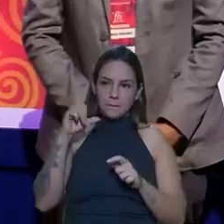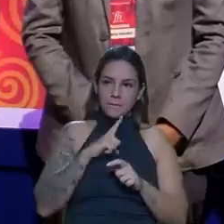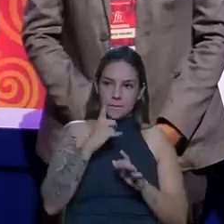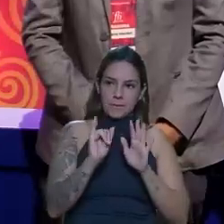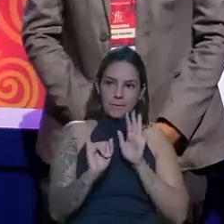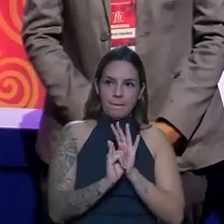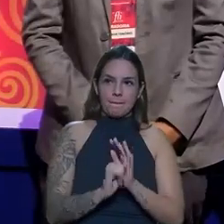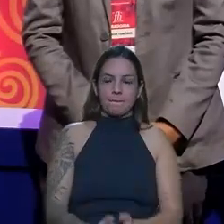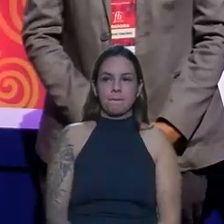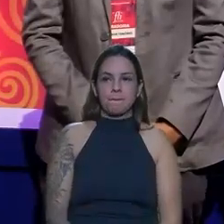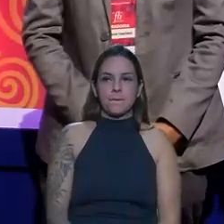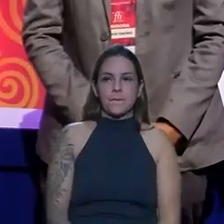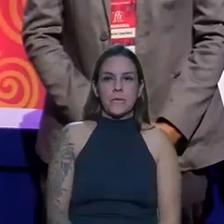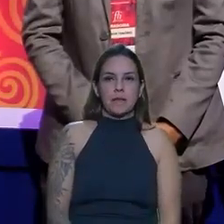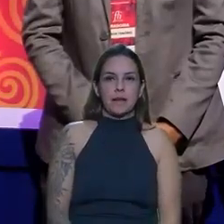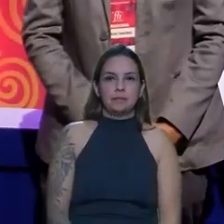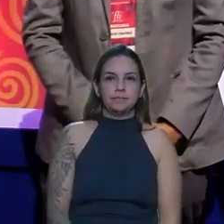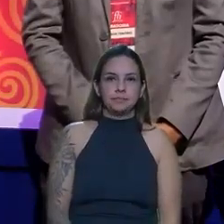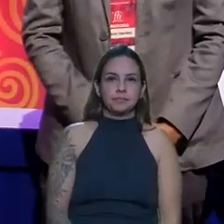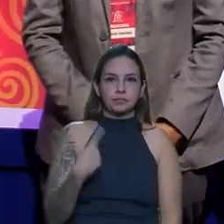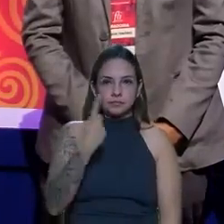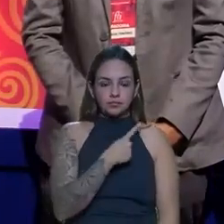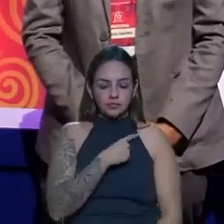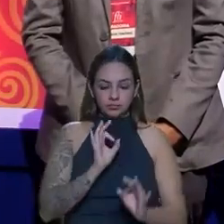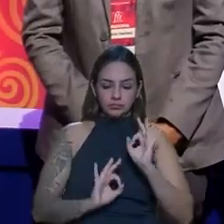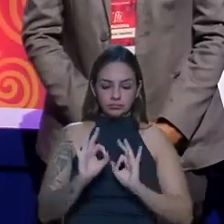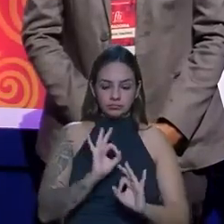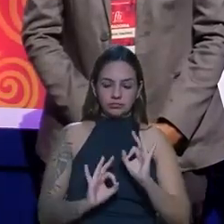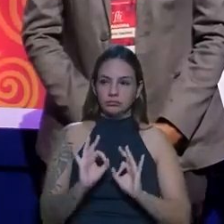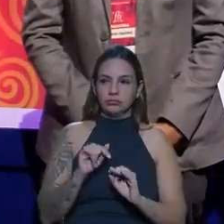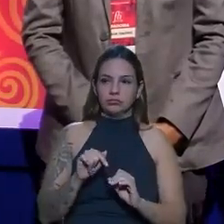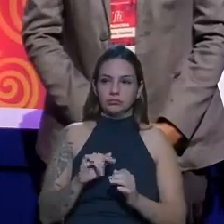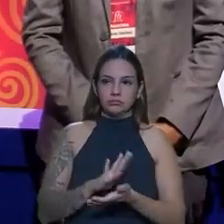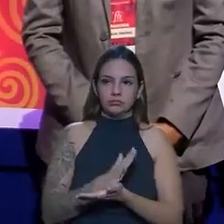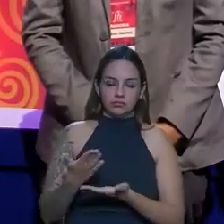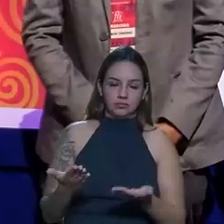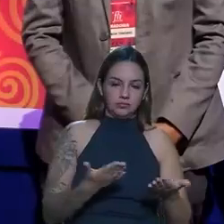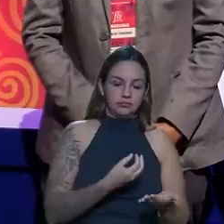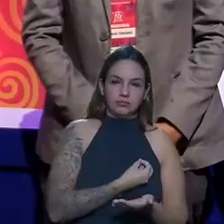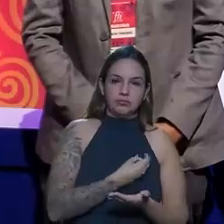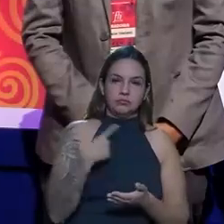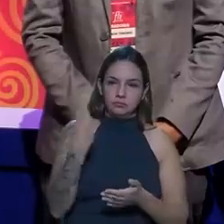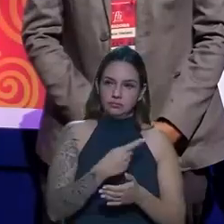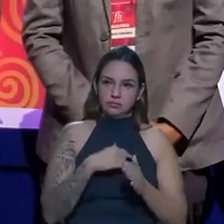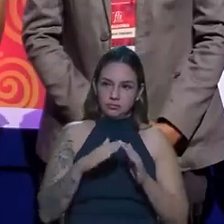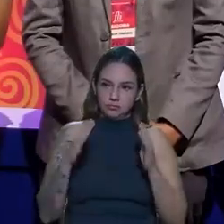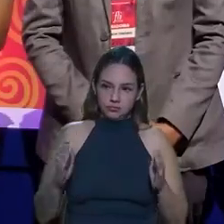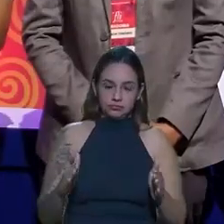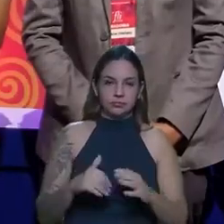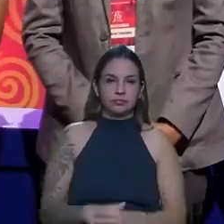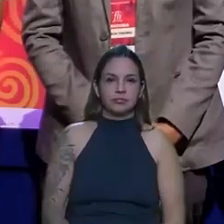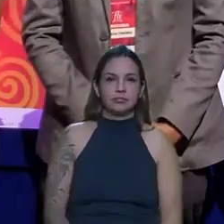realmente uma identificação. Então, a gente, da Curadoria Regional, convida a todos para participar das nossas mesas, como